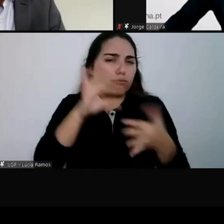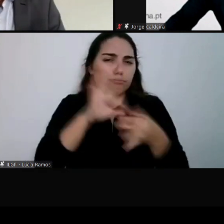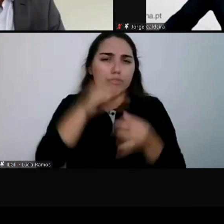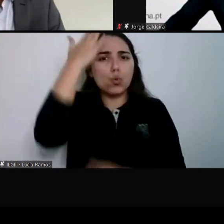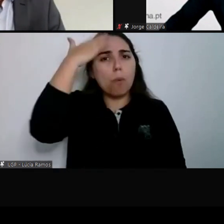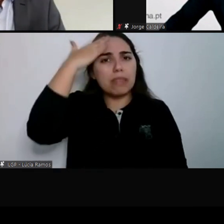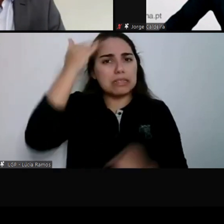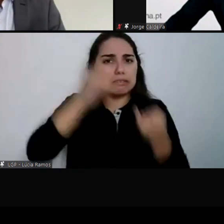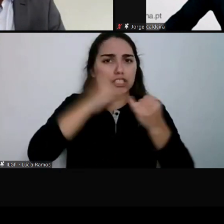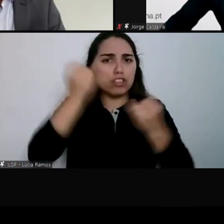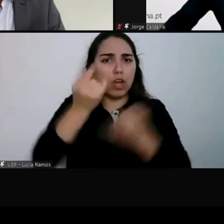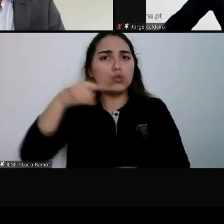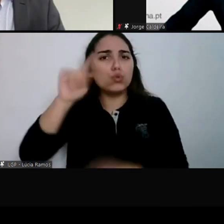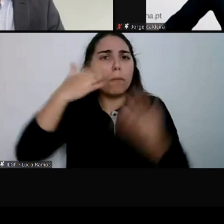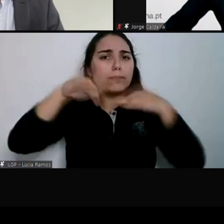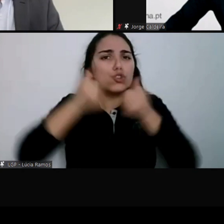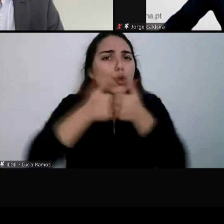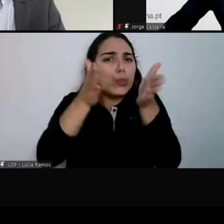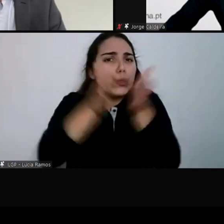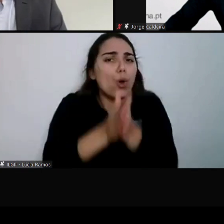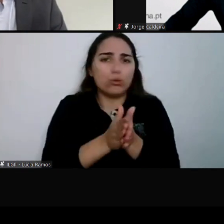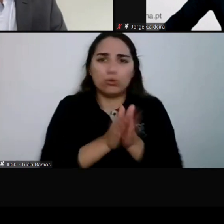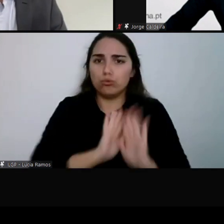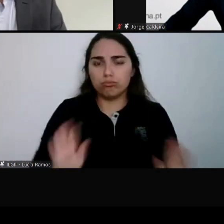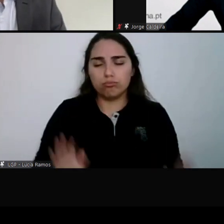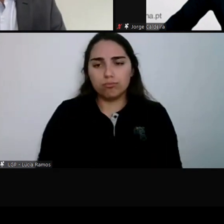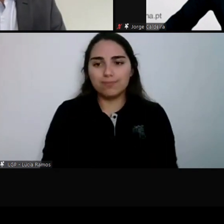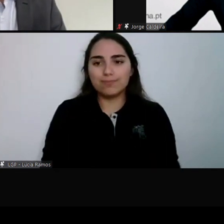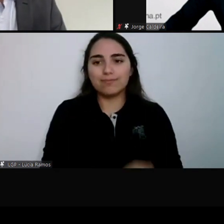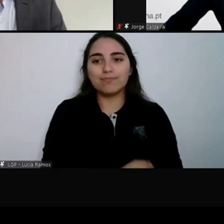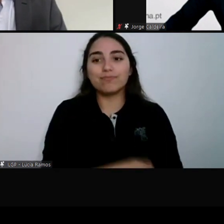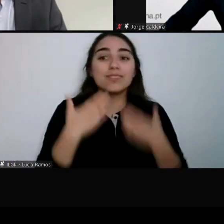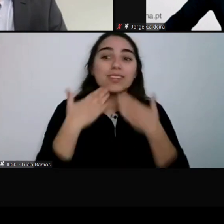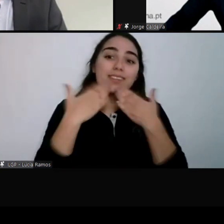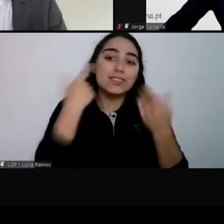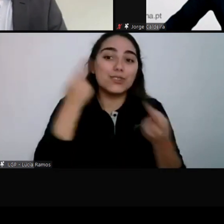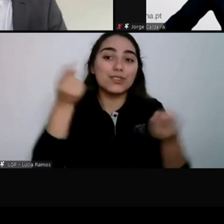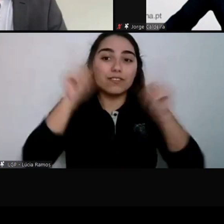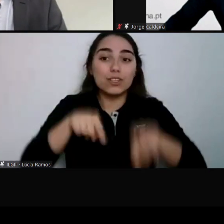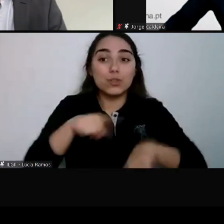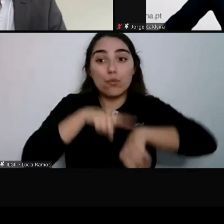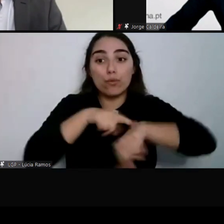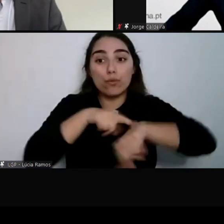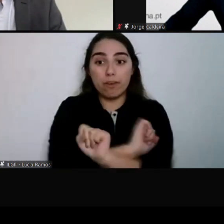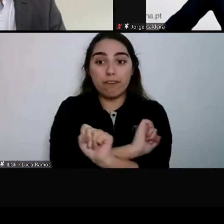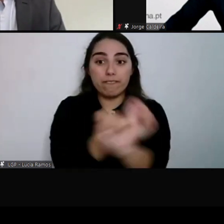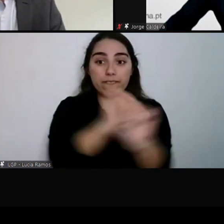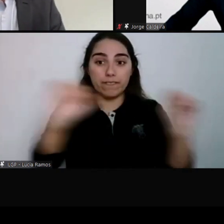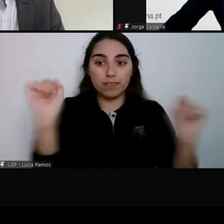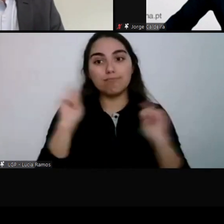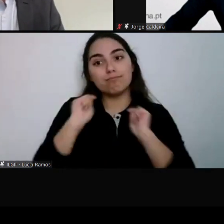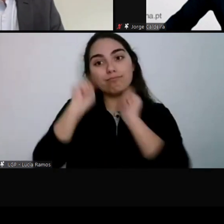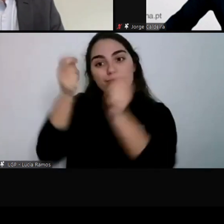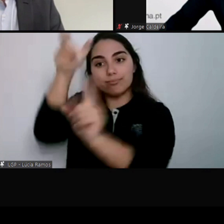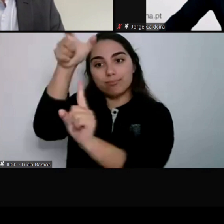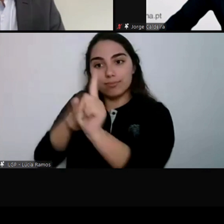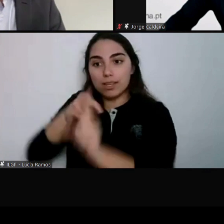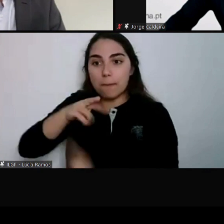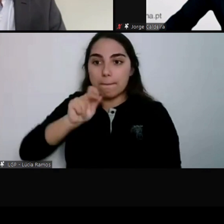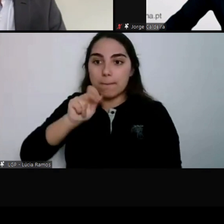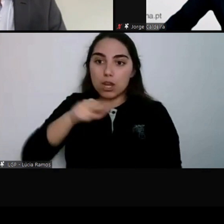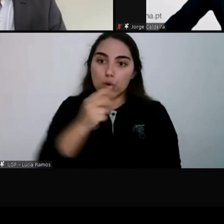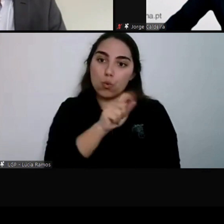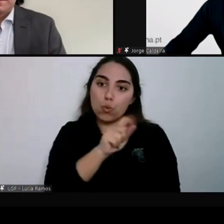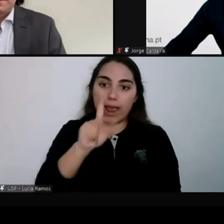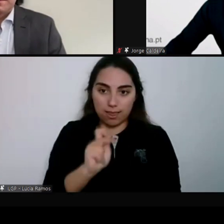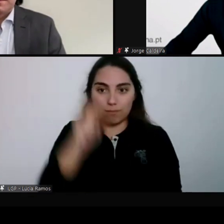digitais, mas em toda a oferta formativa do INA. Agradecendo mais uma vez o tempo de todos, passava a palavra à Manuela para a conclusão